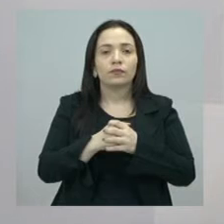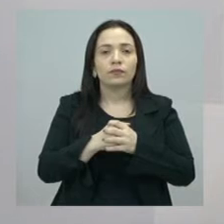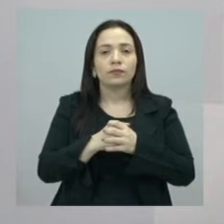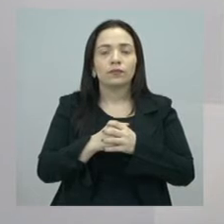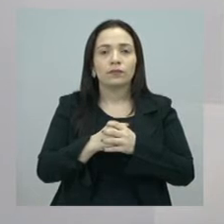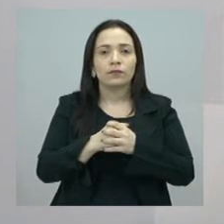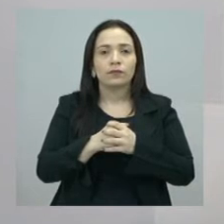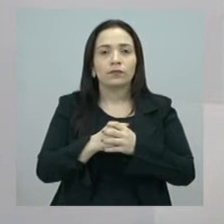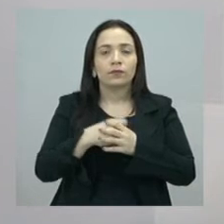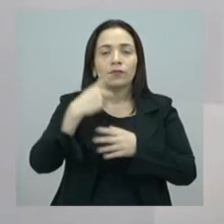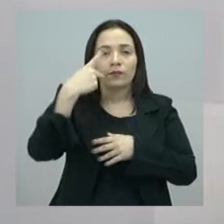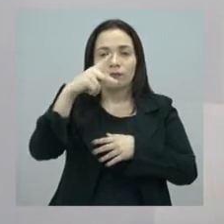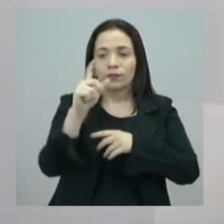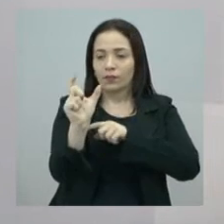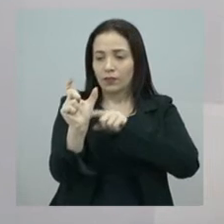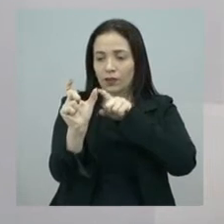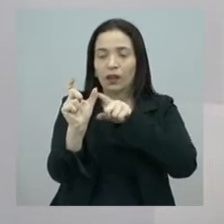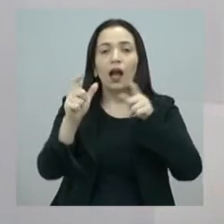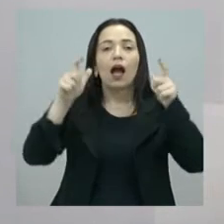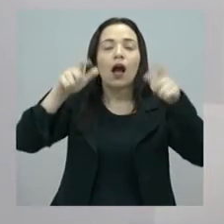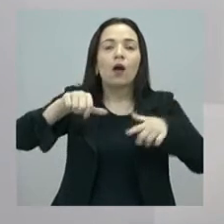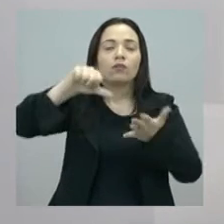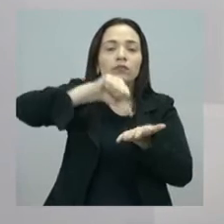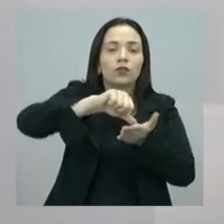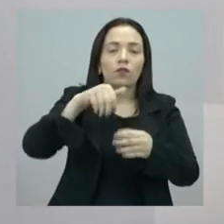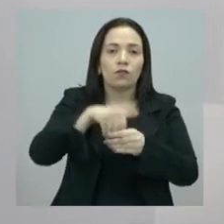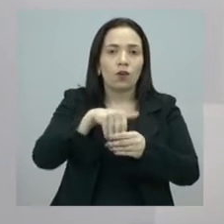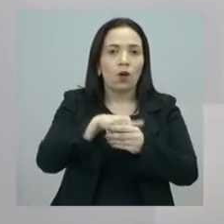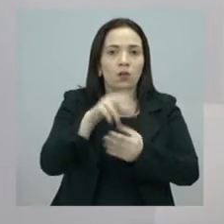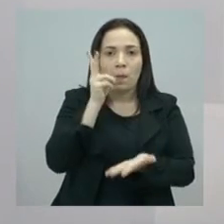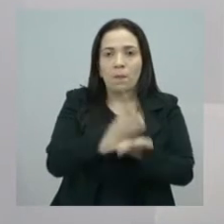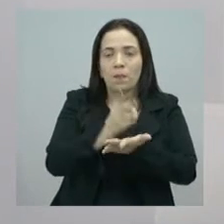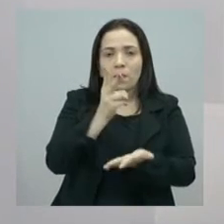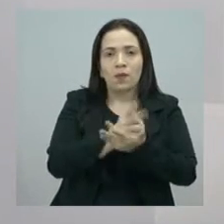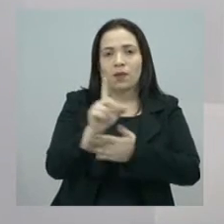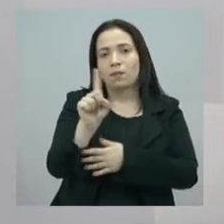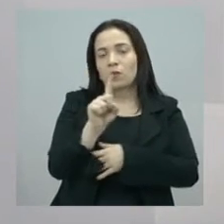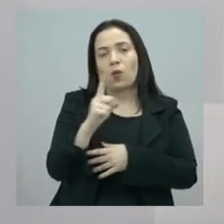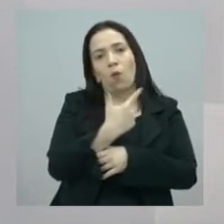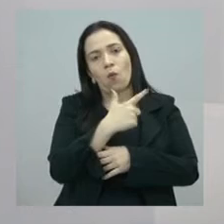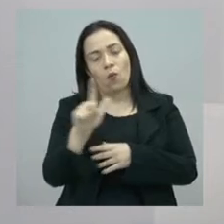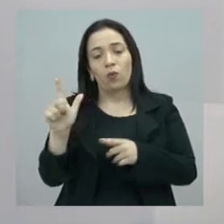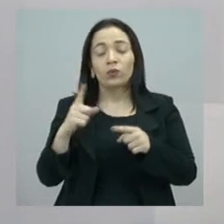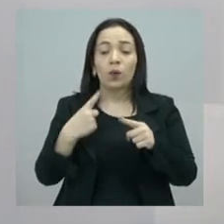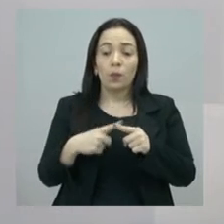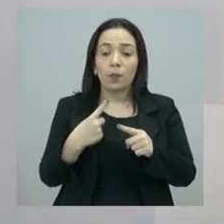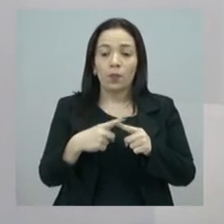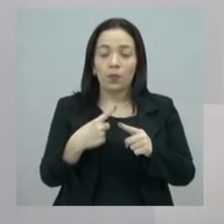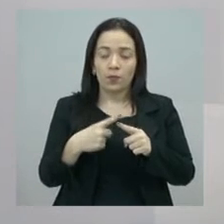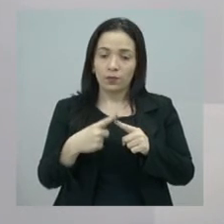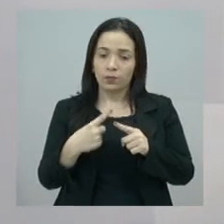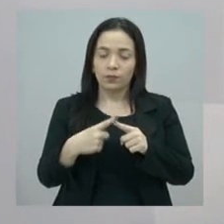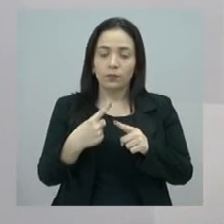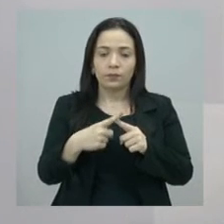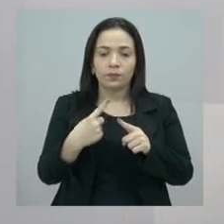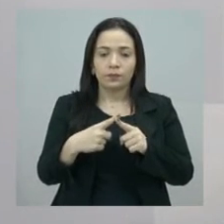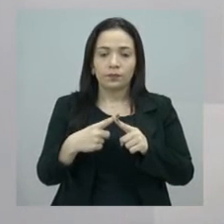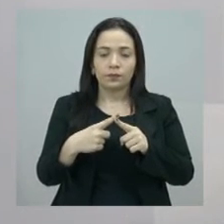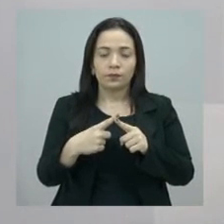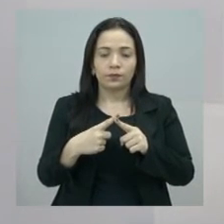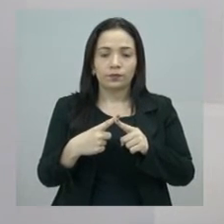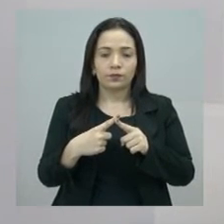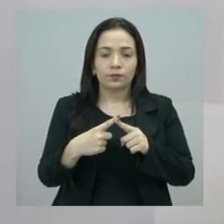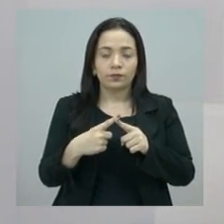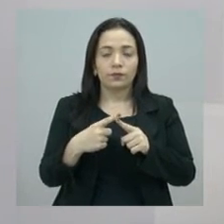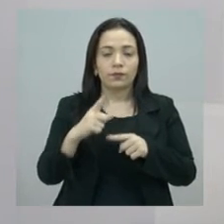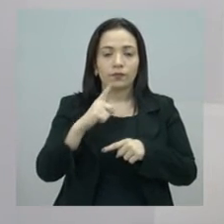que consta do seu título eleitoral não serão as mesmas. Por quê? Porque nós teremos